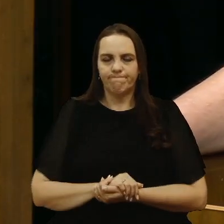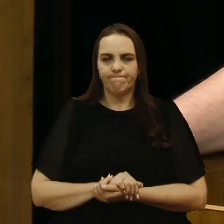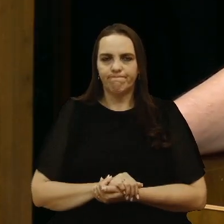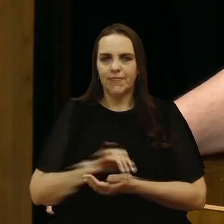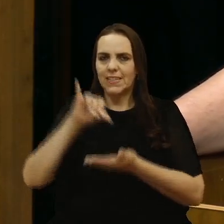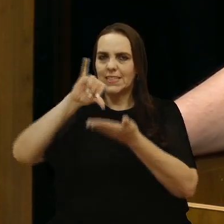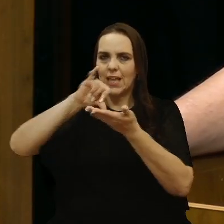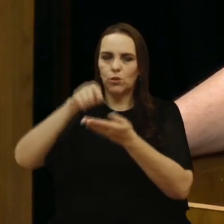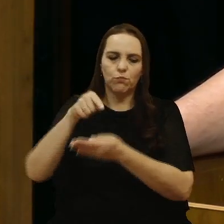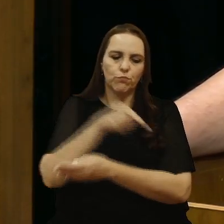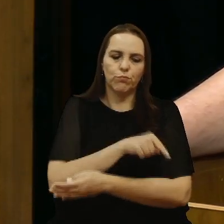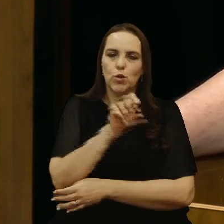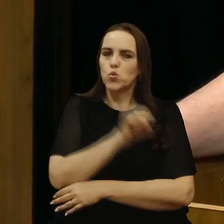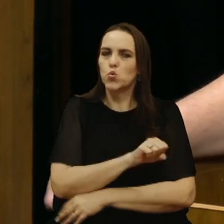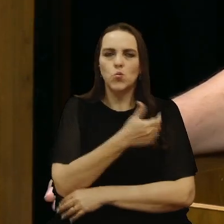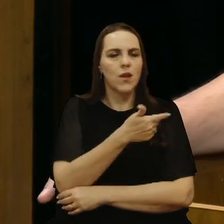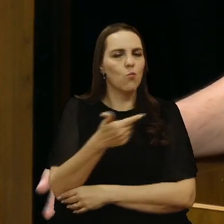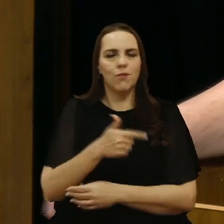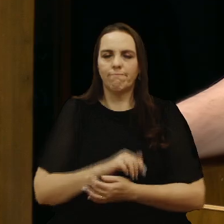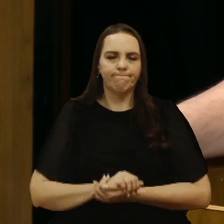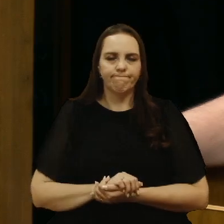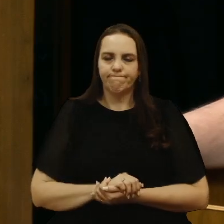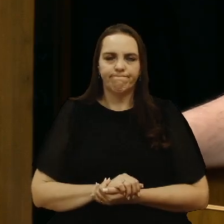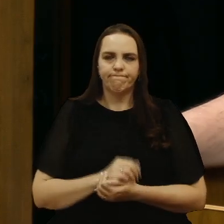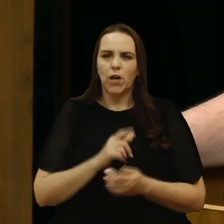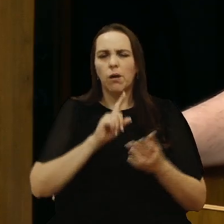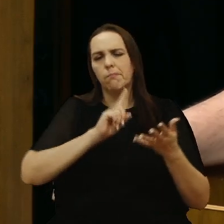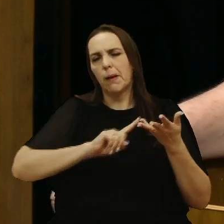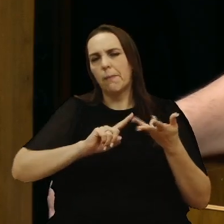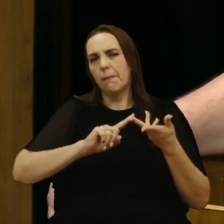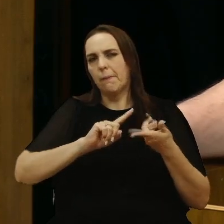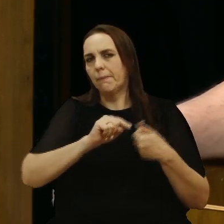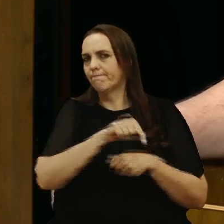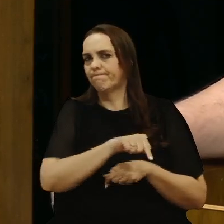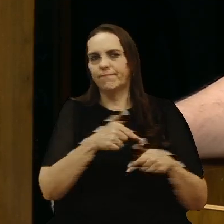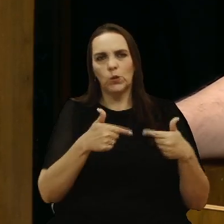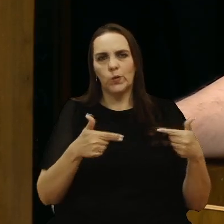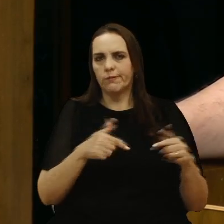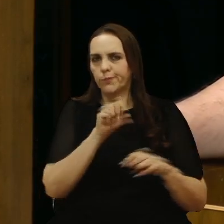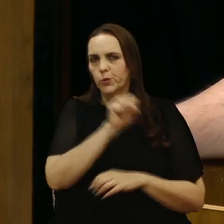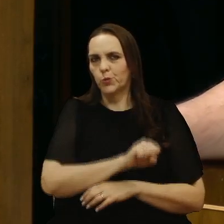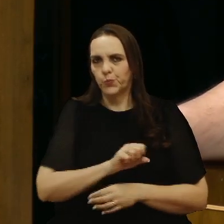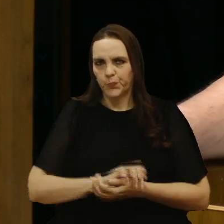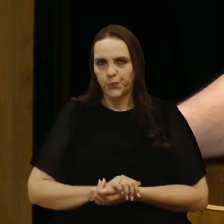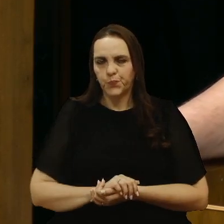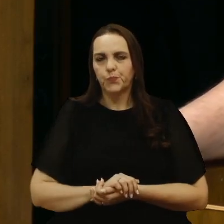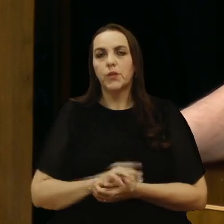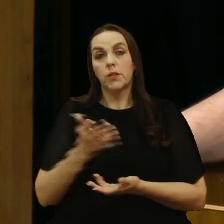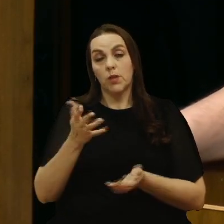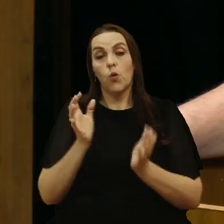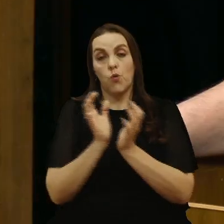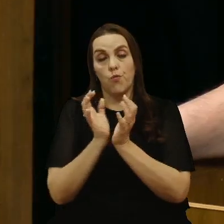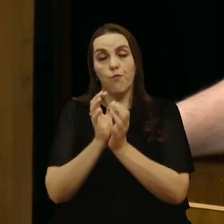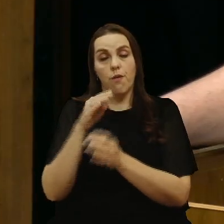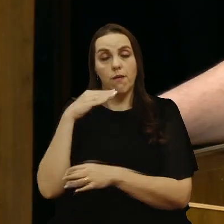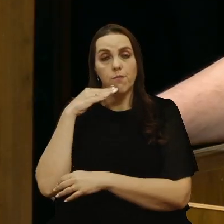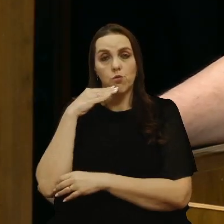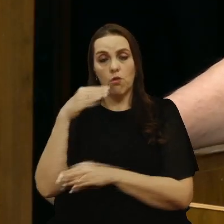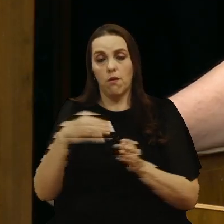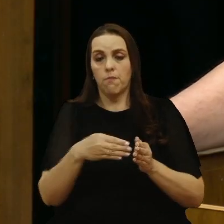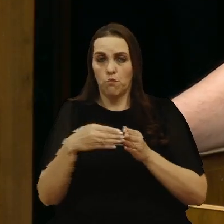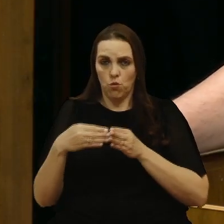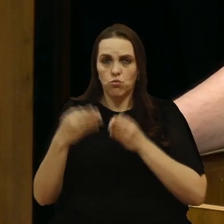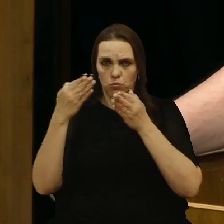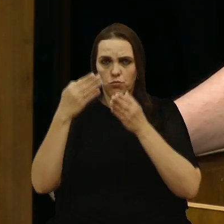lá nós não temos nenhum equipamento voltado nesse sentido, dentre outras situações. O foco aqui, colega Bortola, é, de fato, esta moção que o senhor